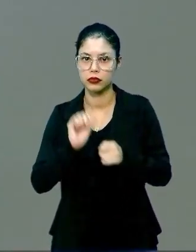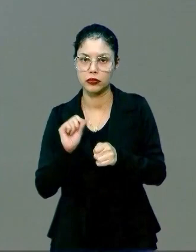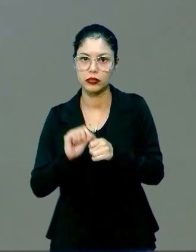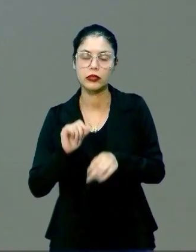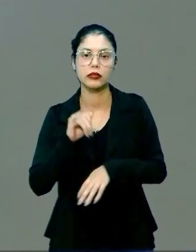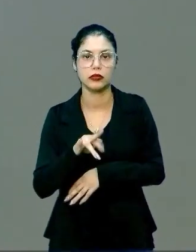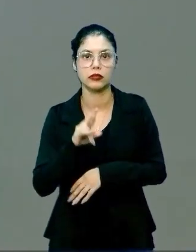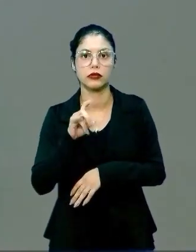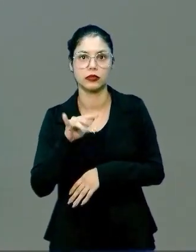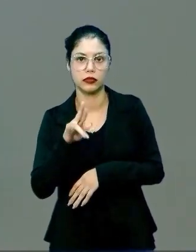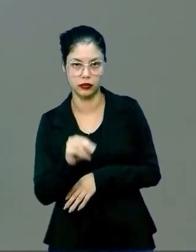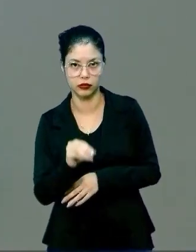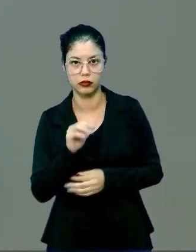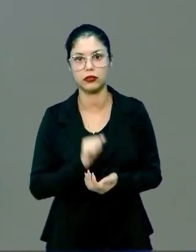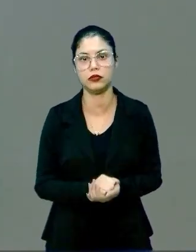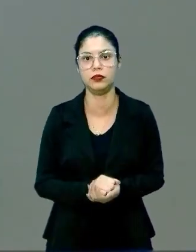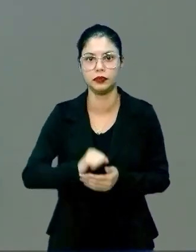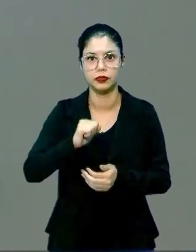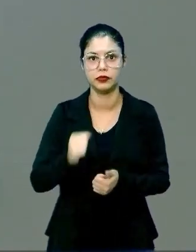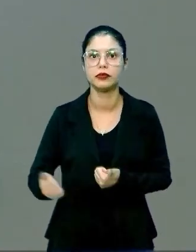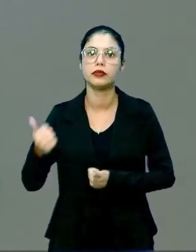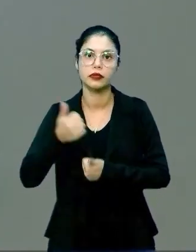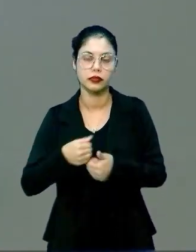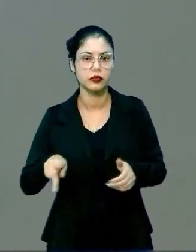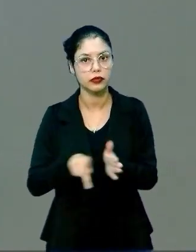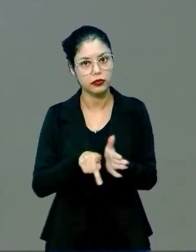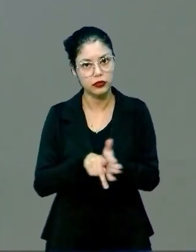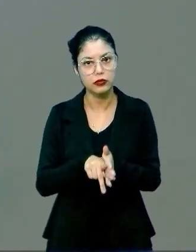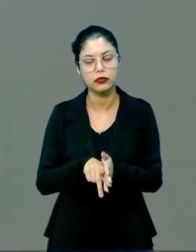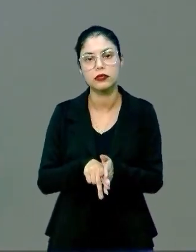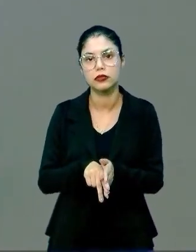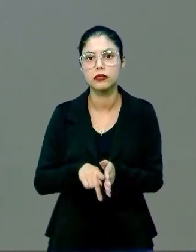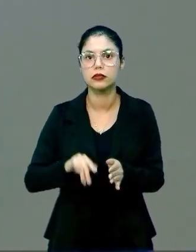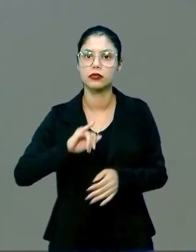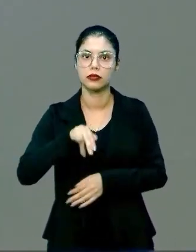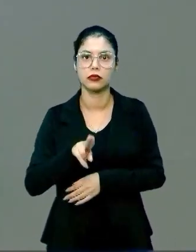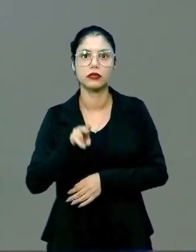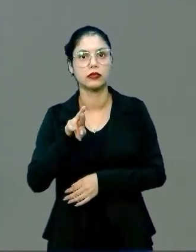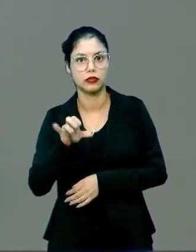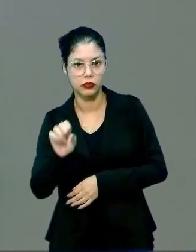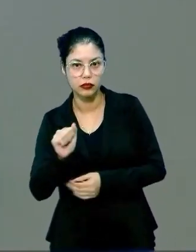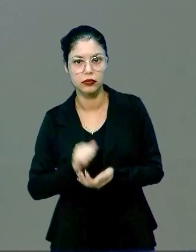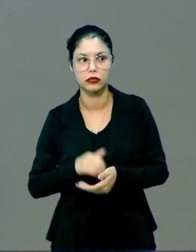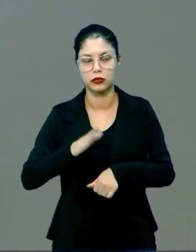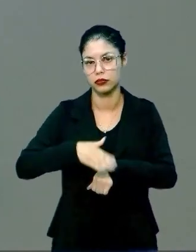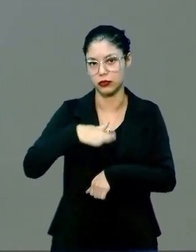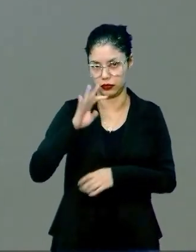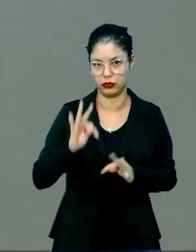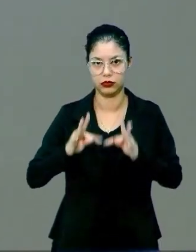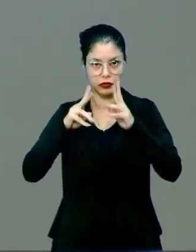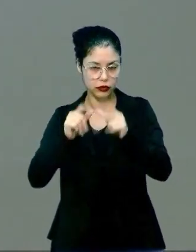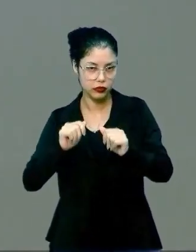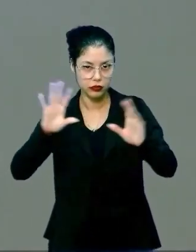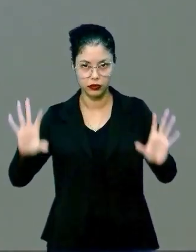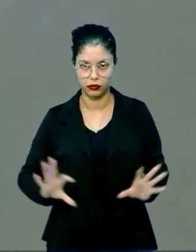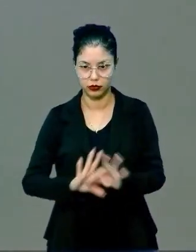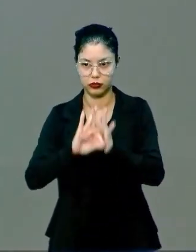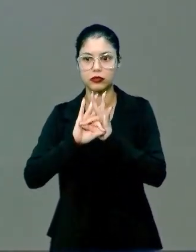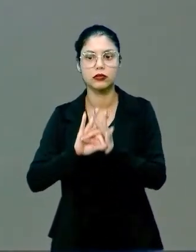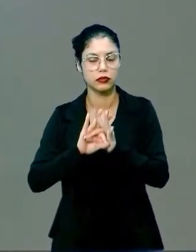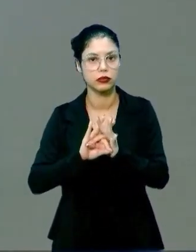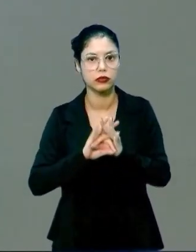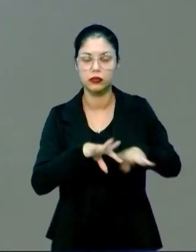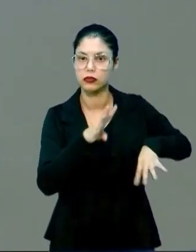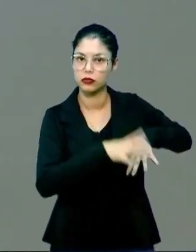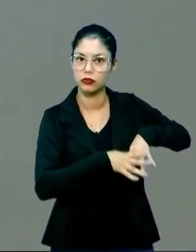um investimento, aplicar os juros e demais situações que estão totalmente ligadas à